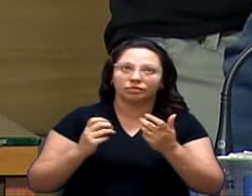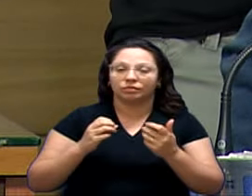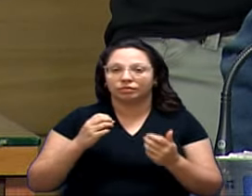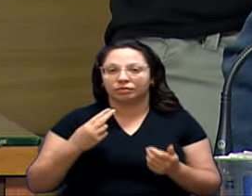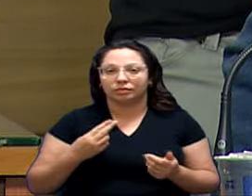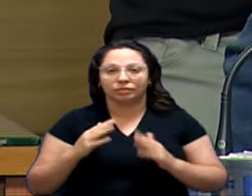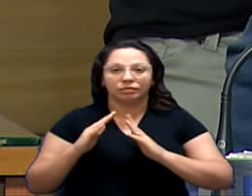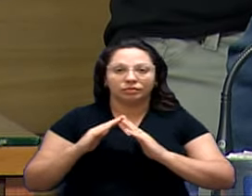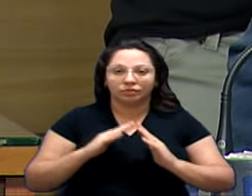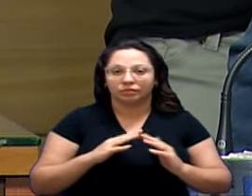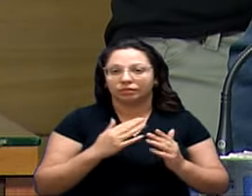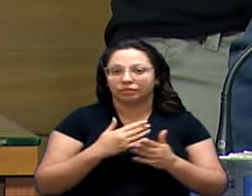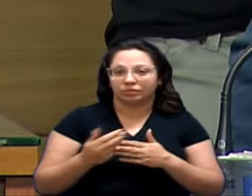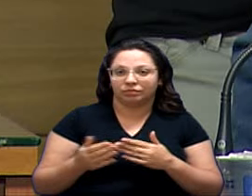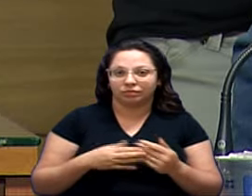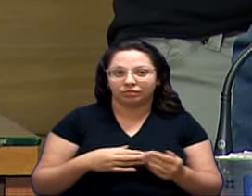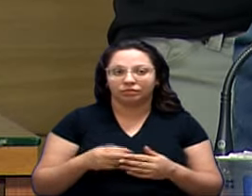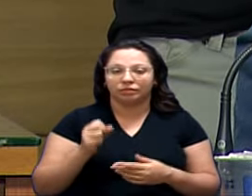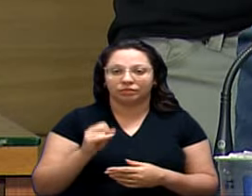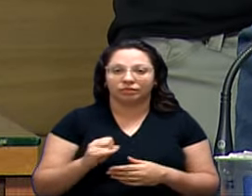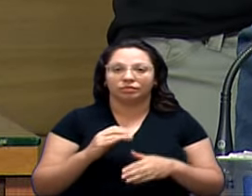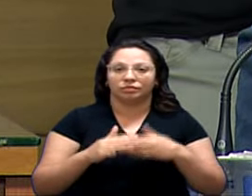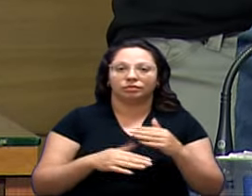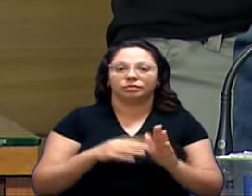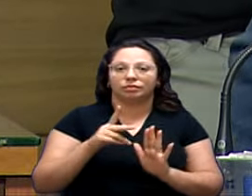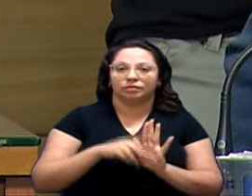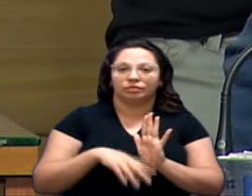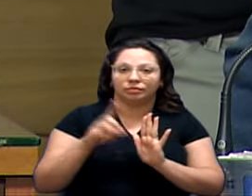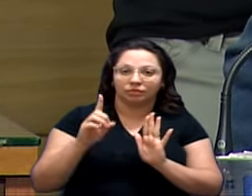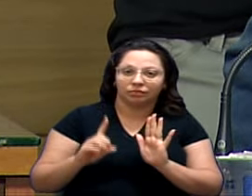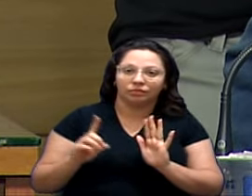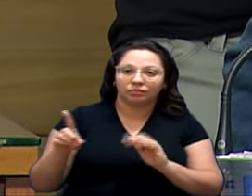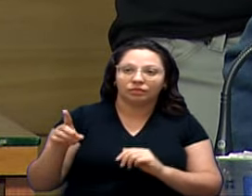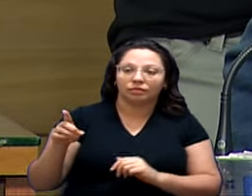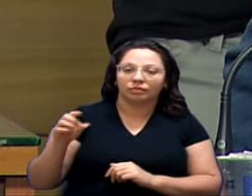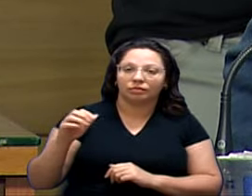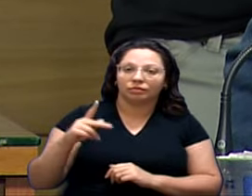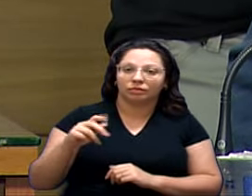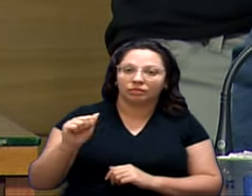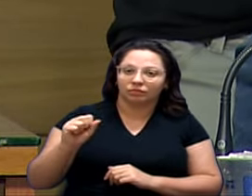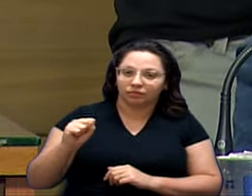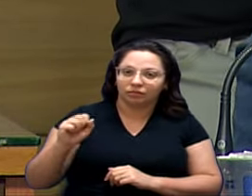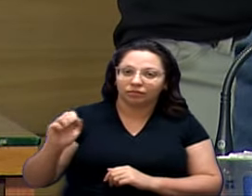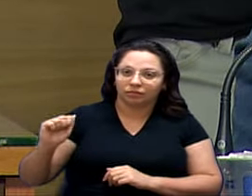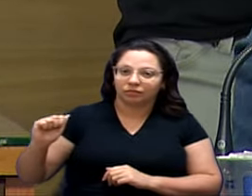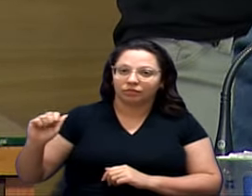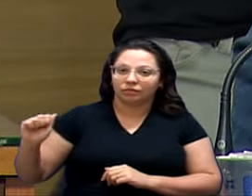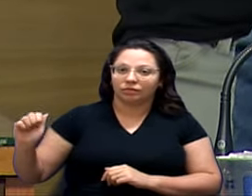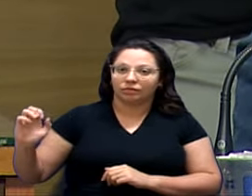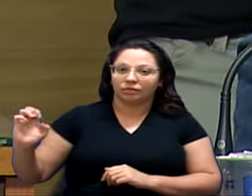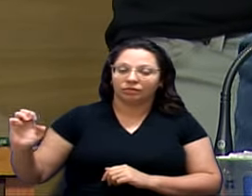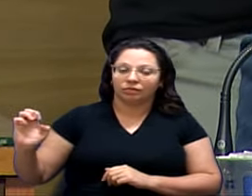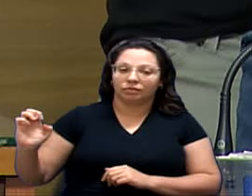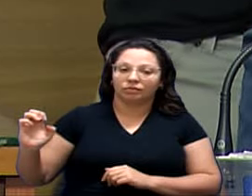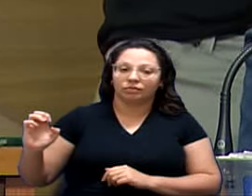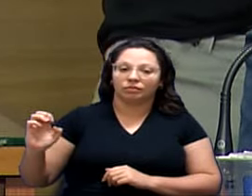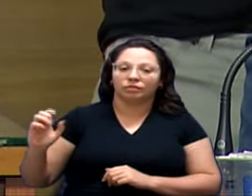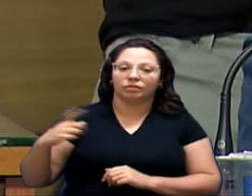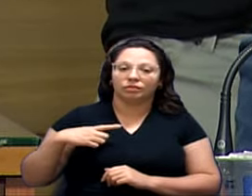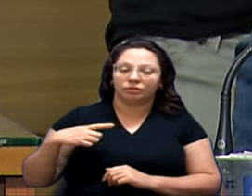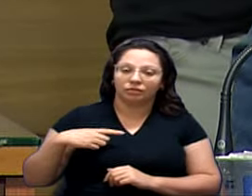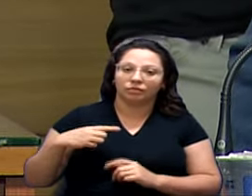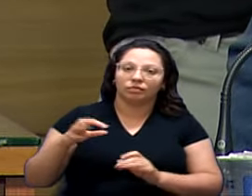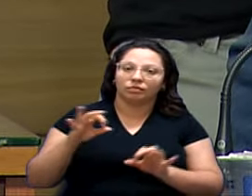e no plano diretor de macrodrenagem do sai a necessidade de implantação de algum dispositivo ou de algum Sistema de